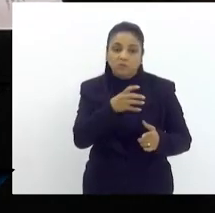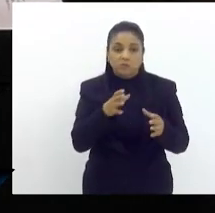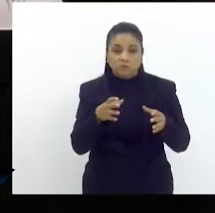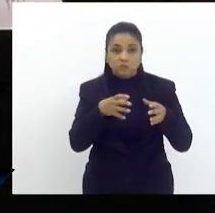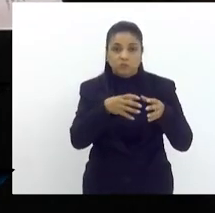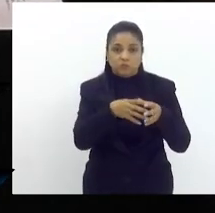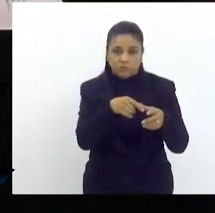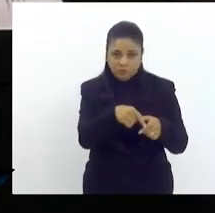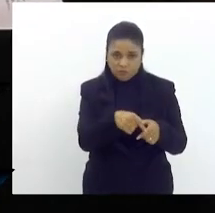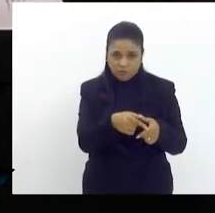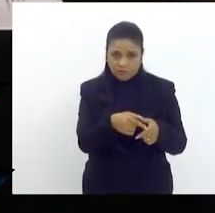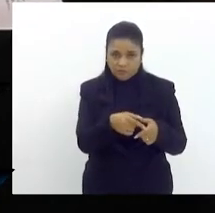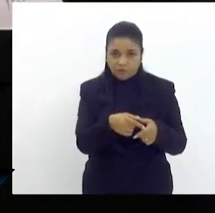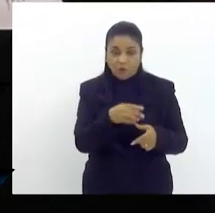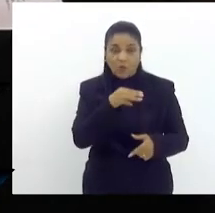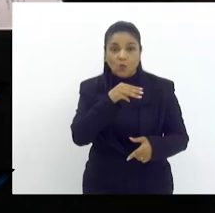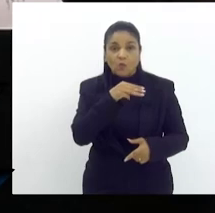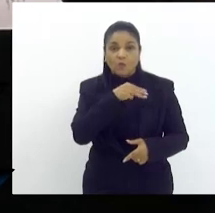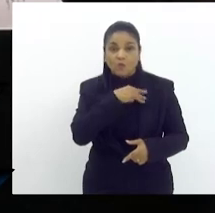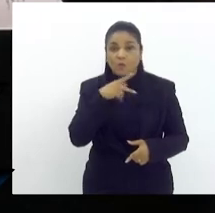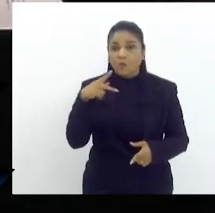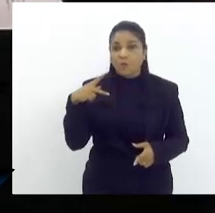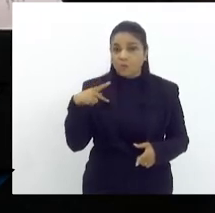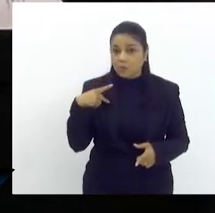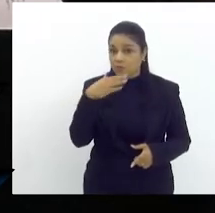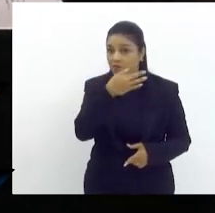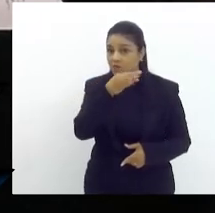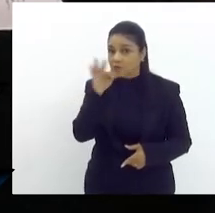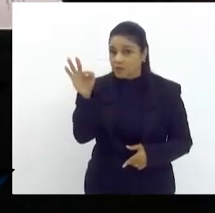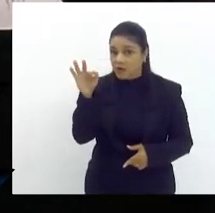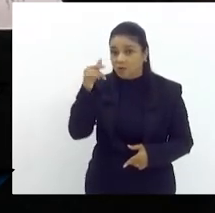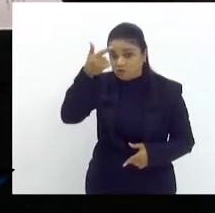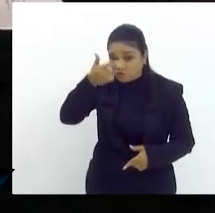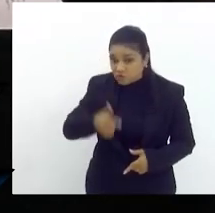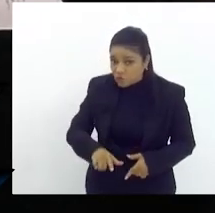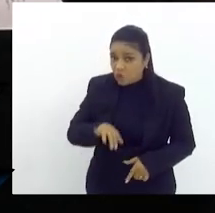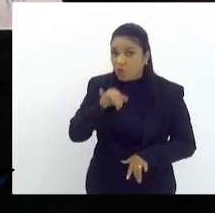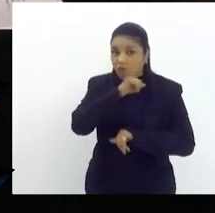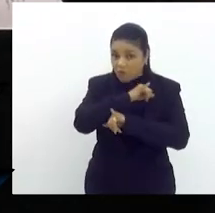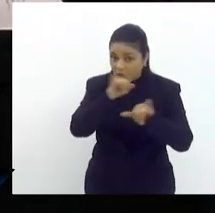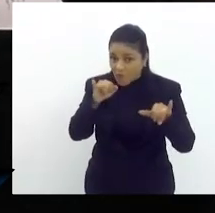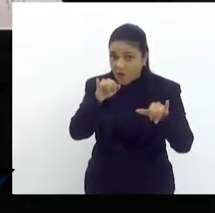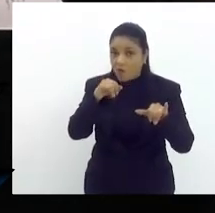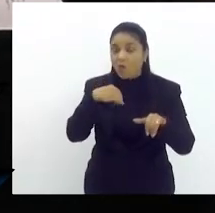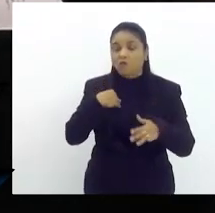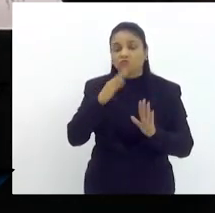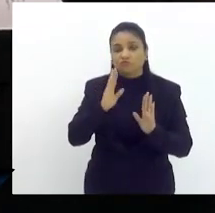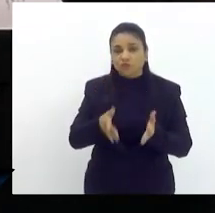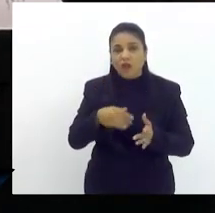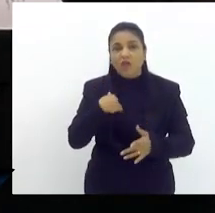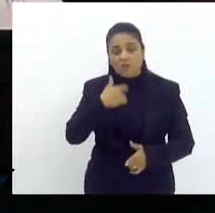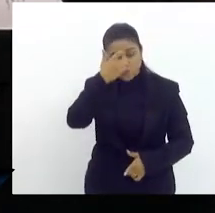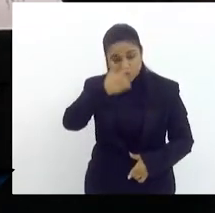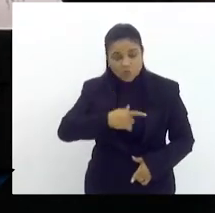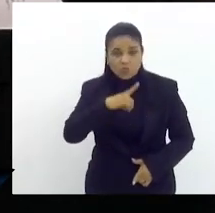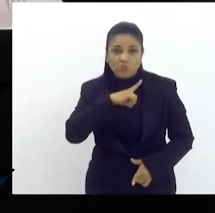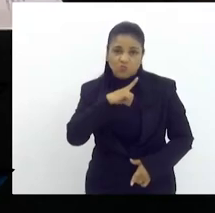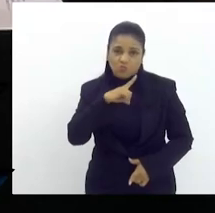E por que o Ministério Público Federal e repito pois já falei no início eu tenho em